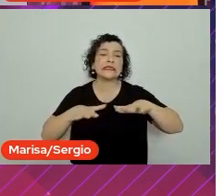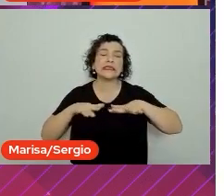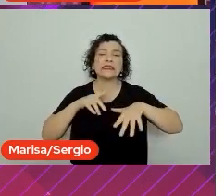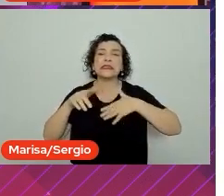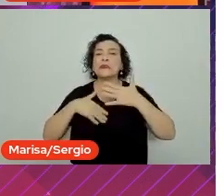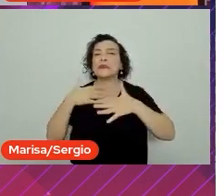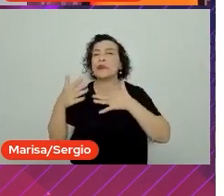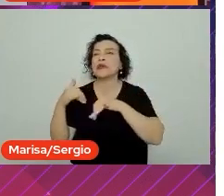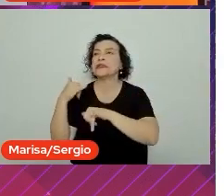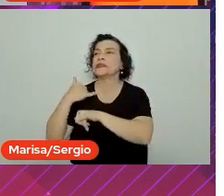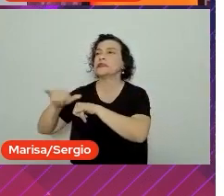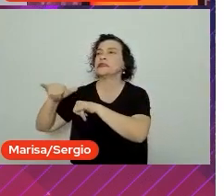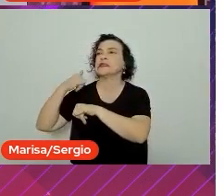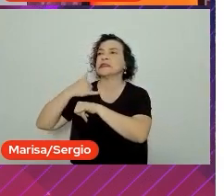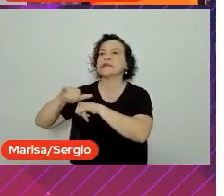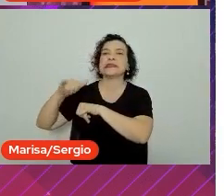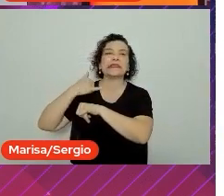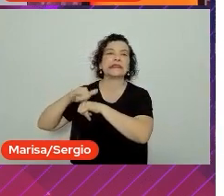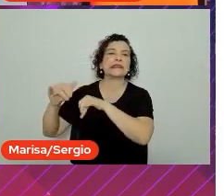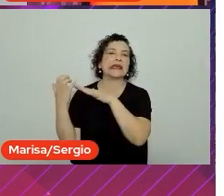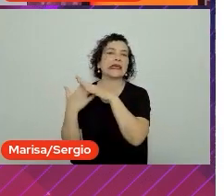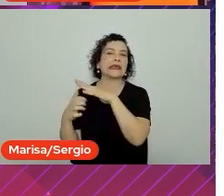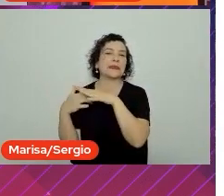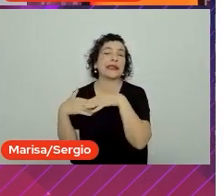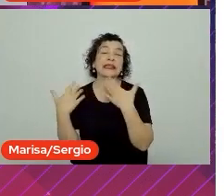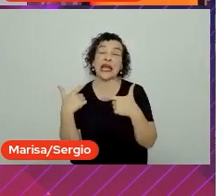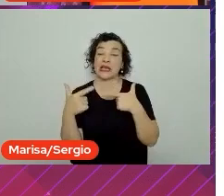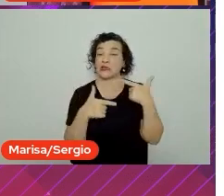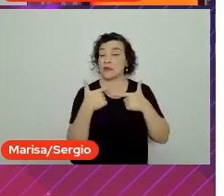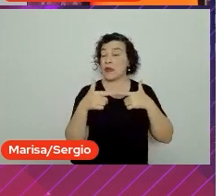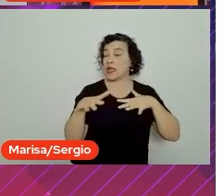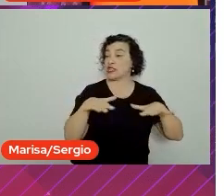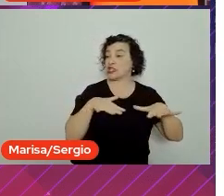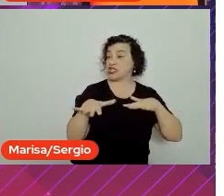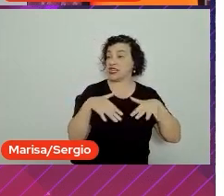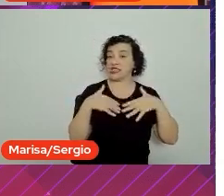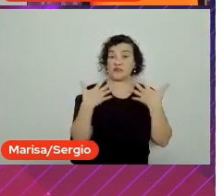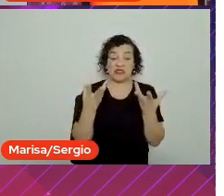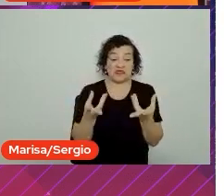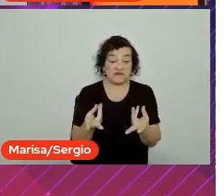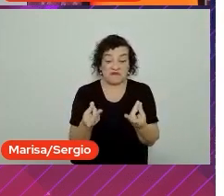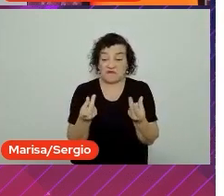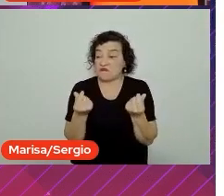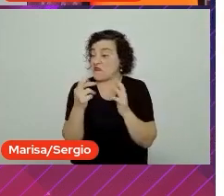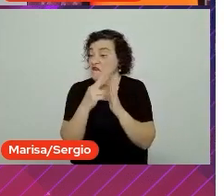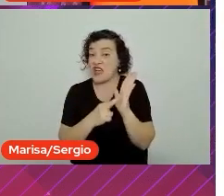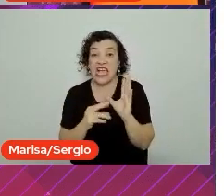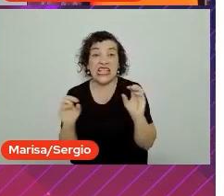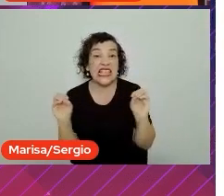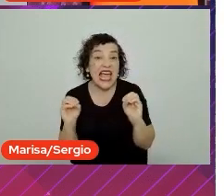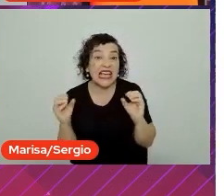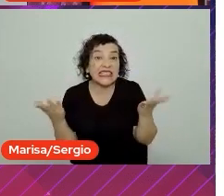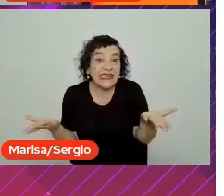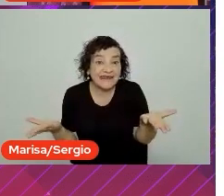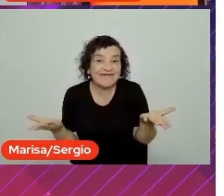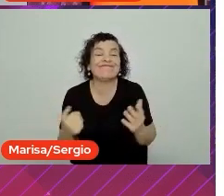a corporação, a organização, de que eu trabalho com agilidade, mas eu não gero valor que a agilidade gera. Então,